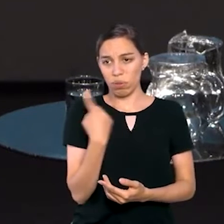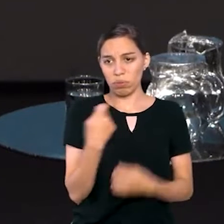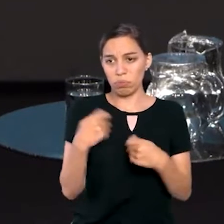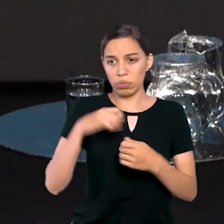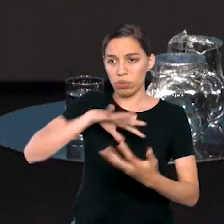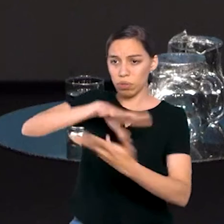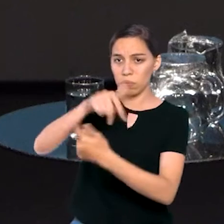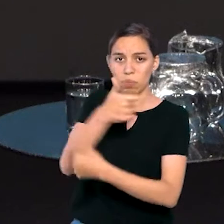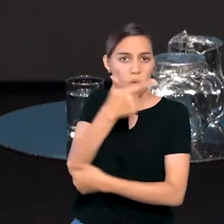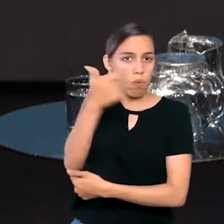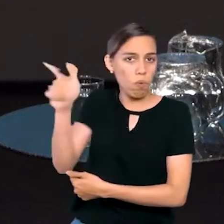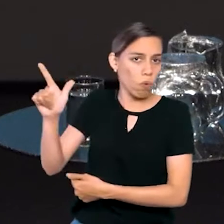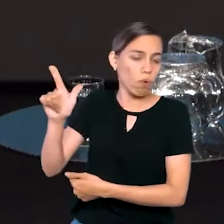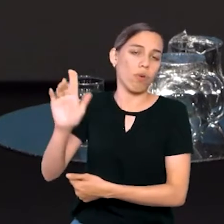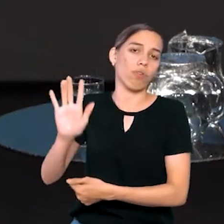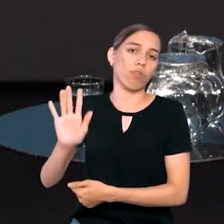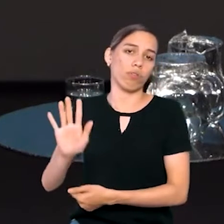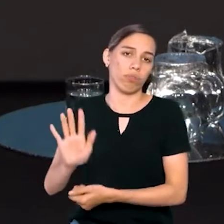ideia